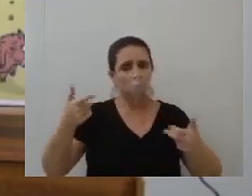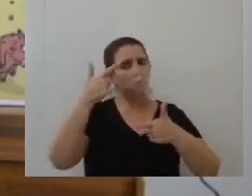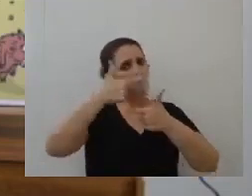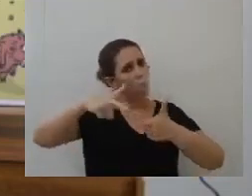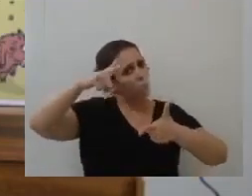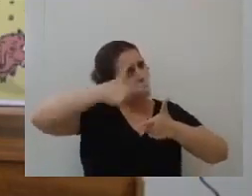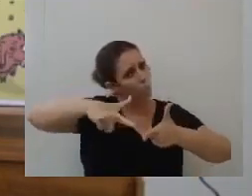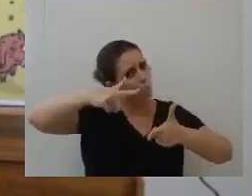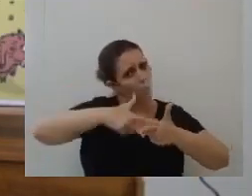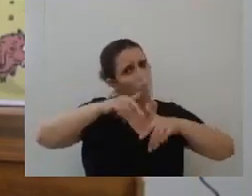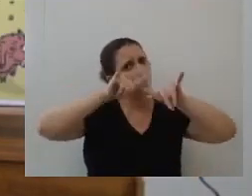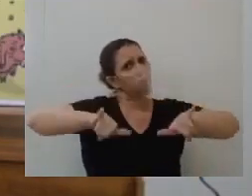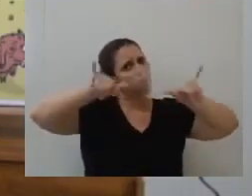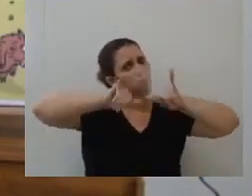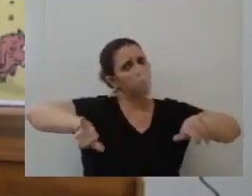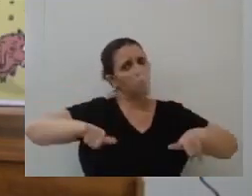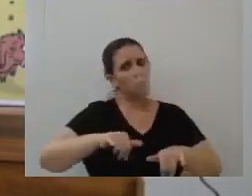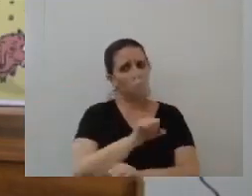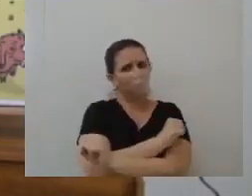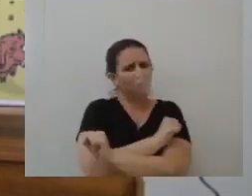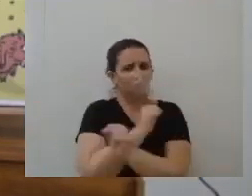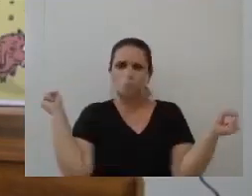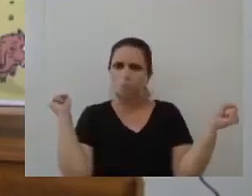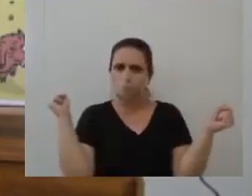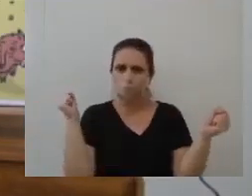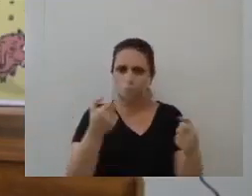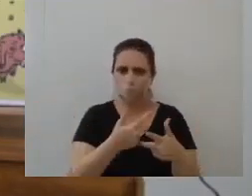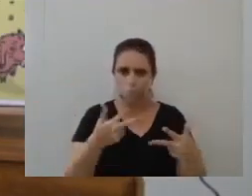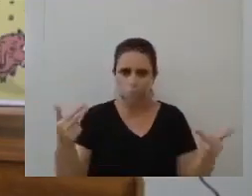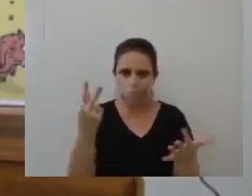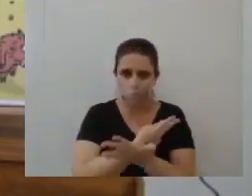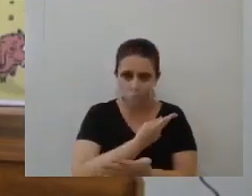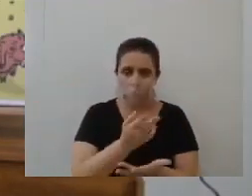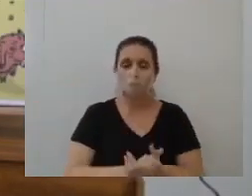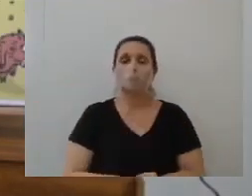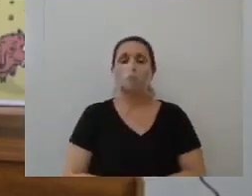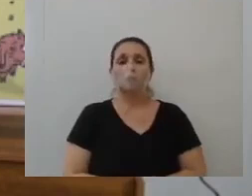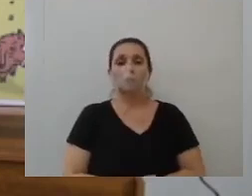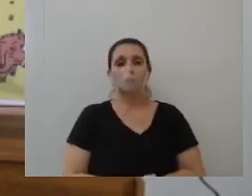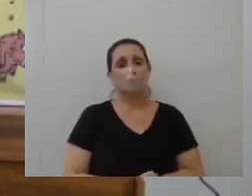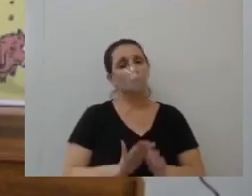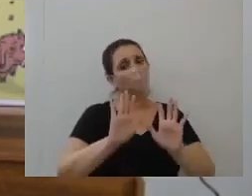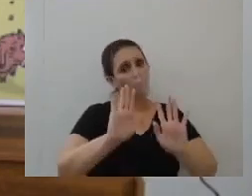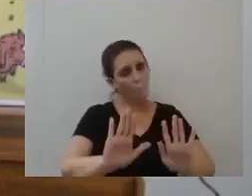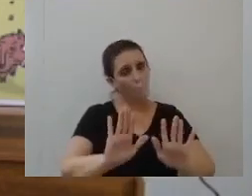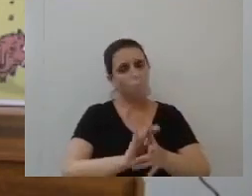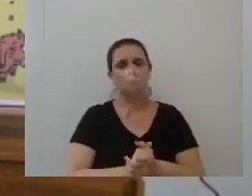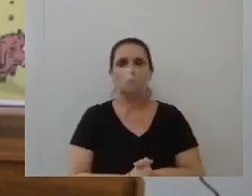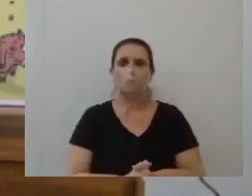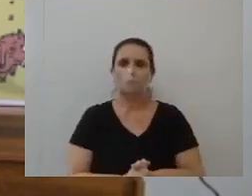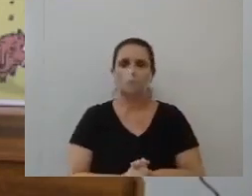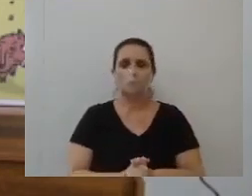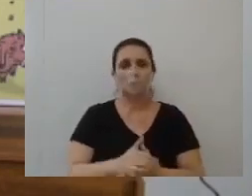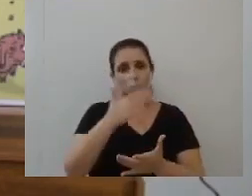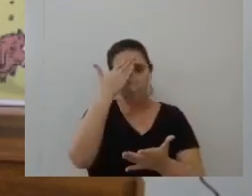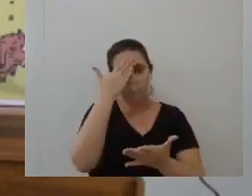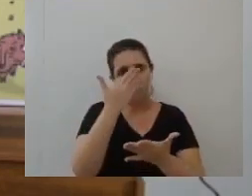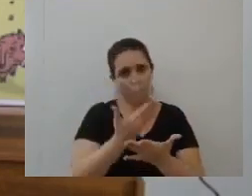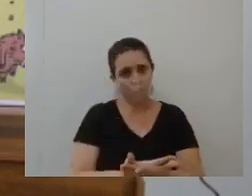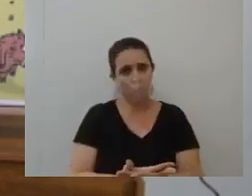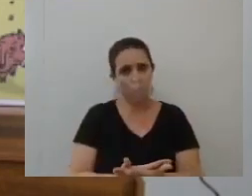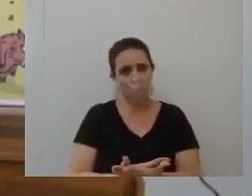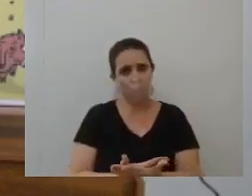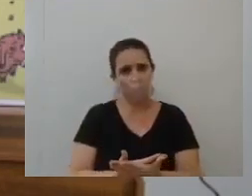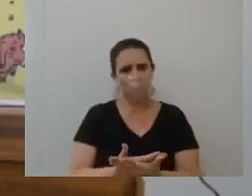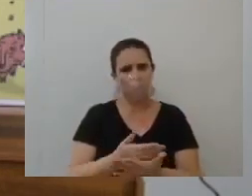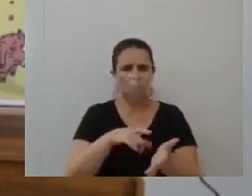problemas, denuncia absurdos. Agora vamos só dar uma credibilidade à charge com